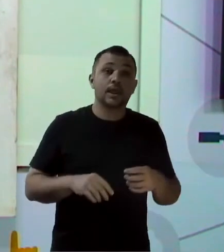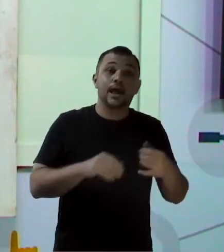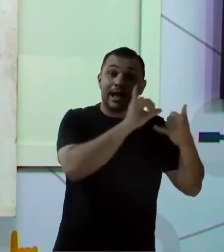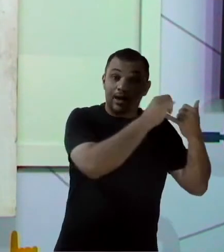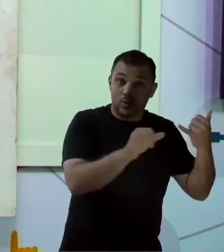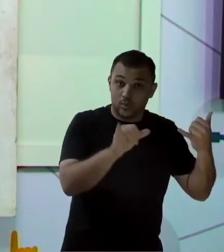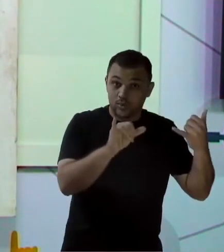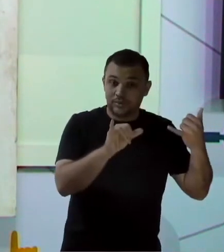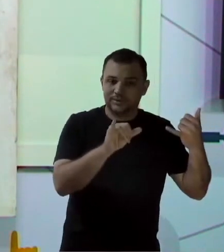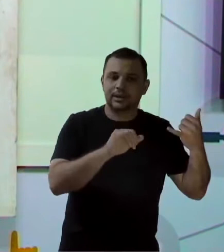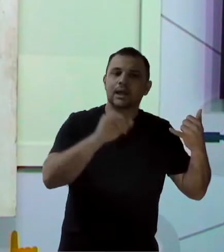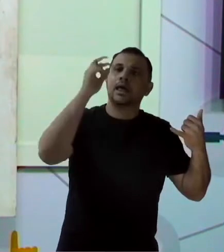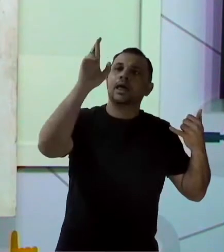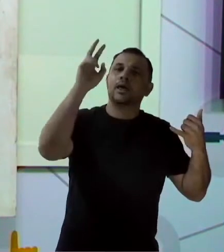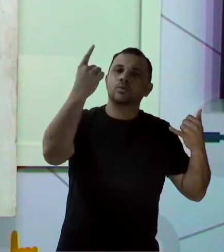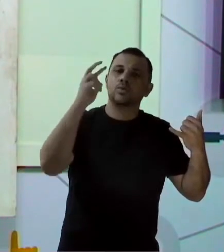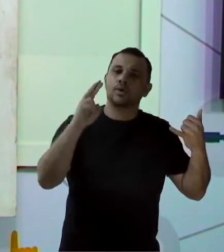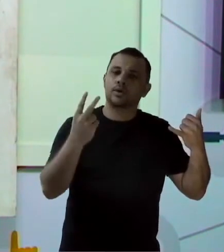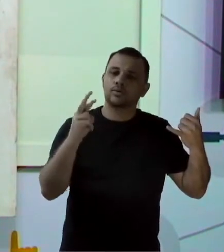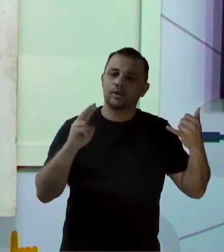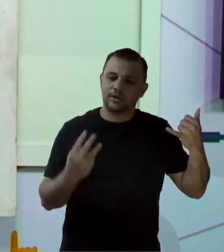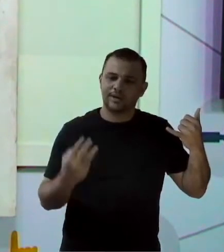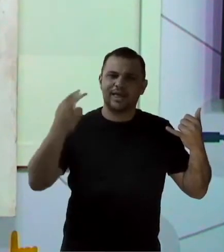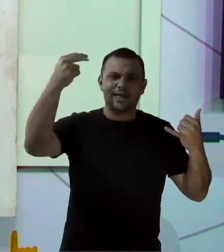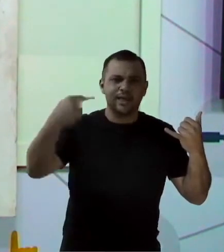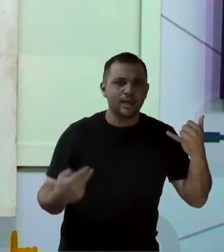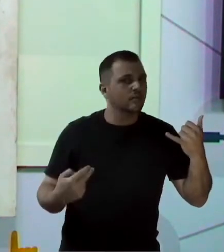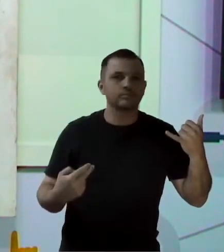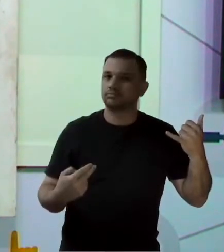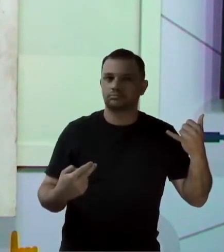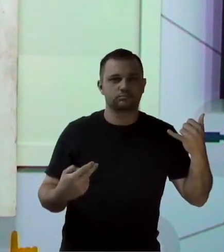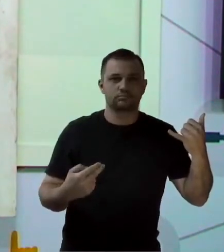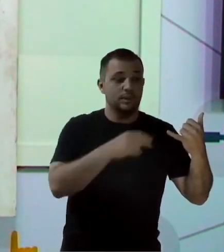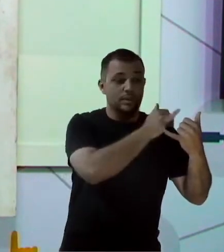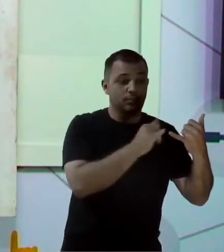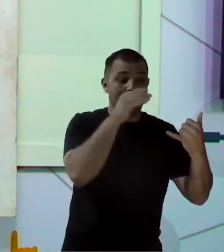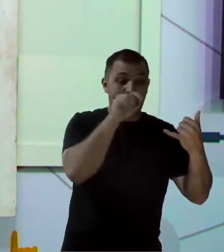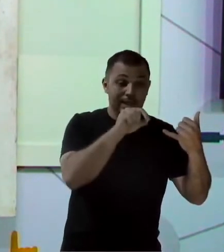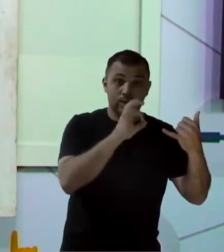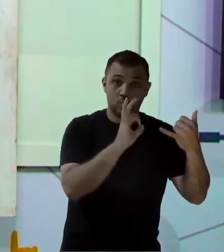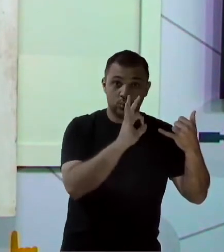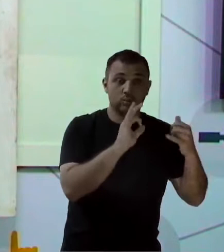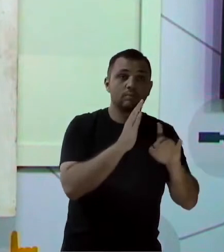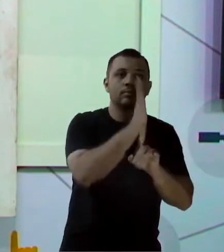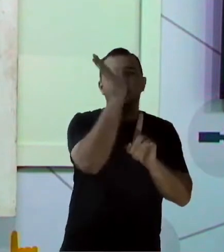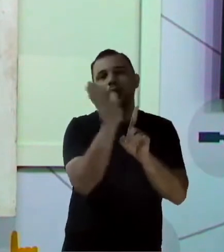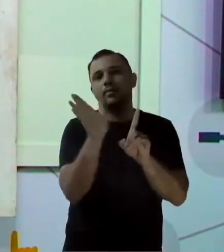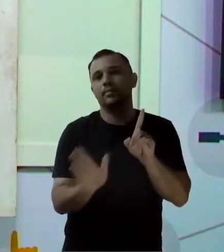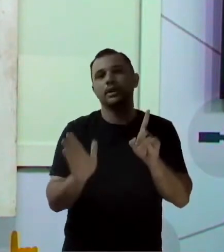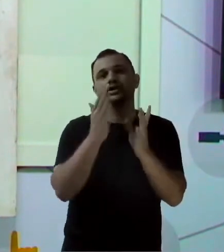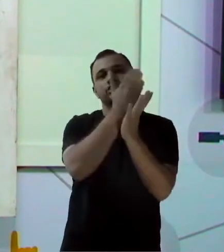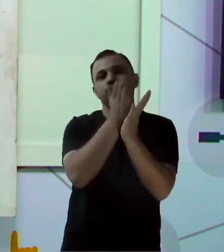senhores? Aqui, ó, a corrente entrou e dividiu. Então, a corrente total é a soma das correntes.